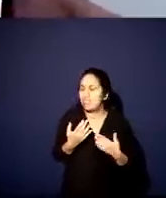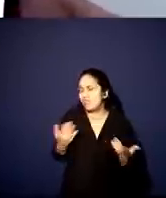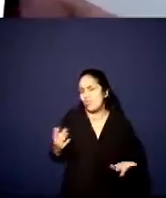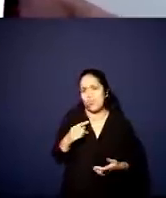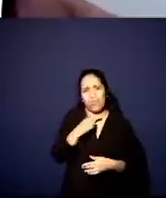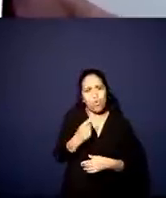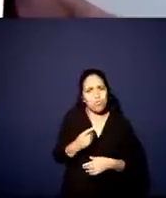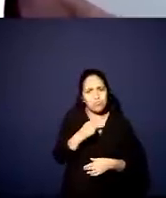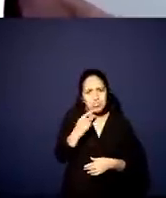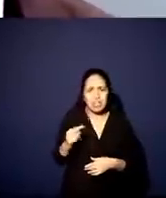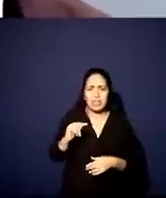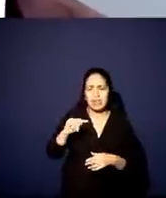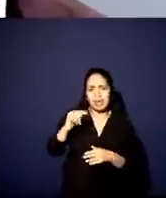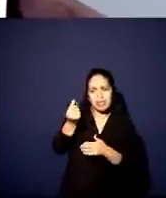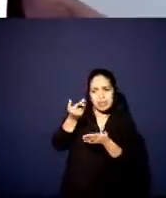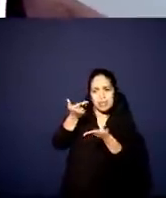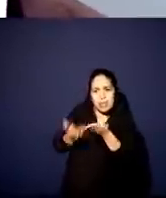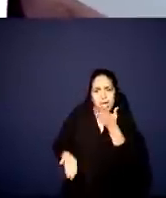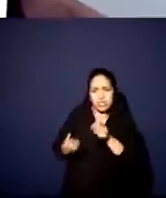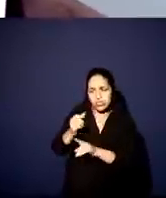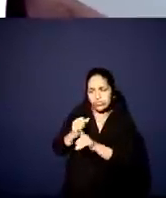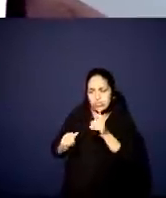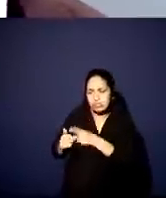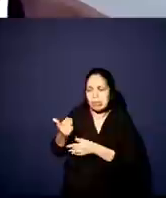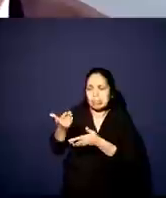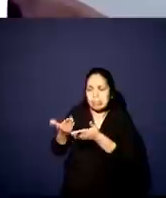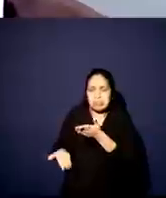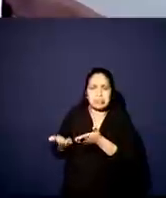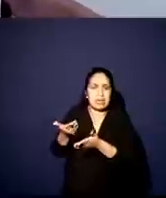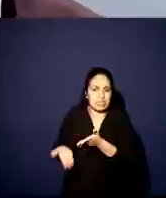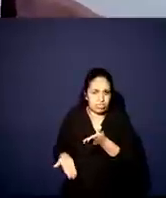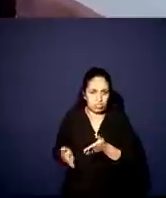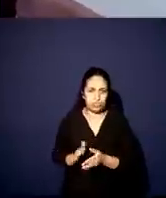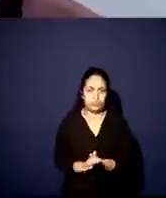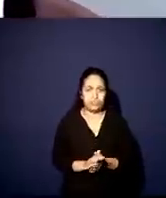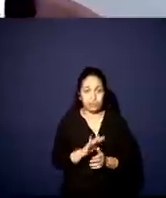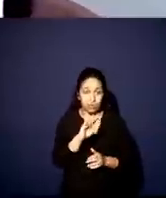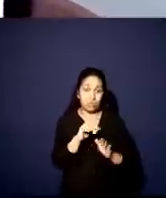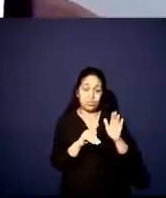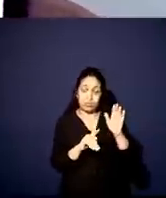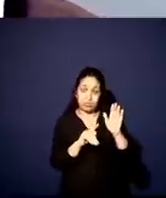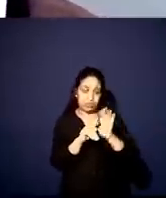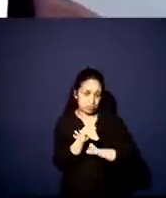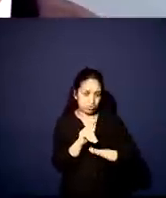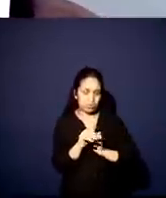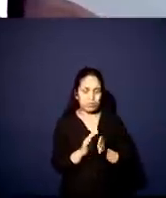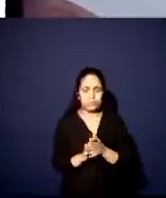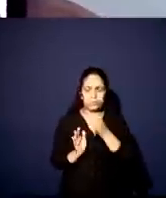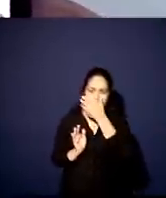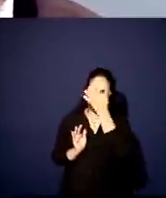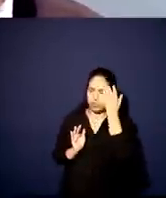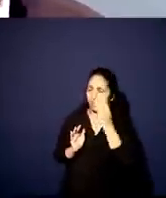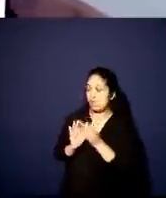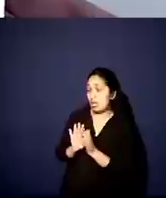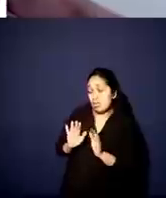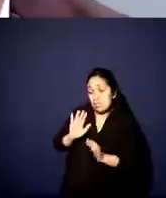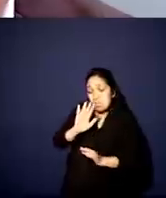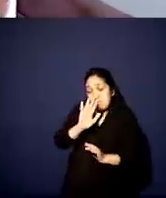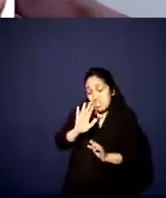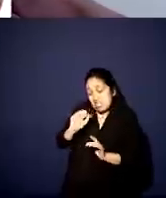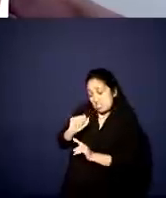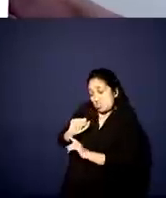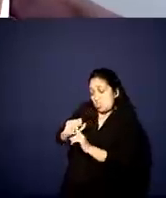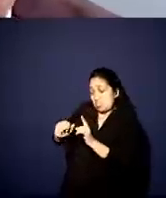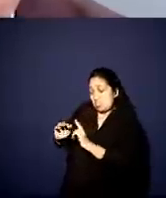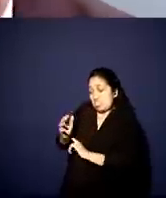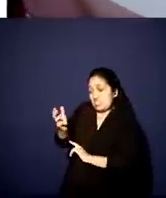alcançável e você gera um custo para a sociedade imenso. Se você perguntar, todo mundo fala, ah, mas a sociedade quis